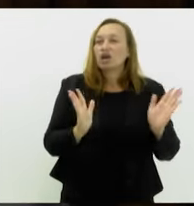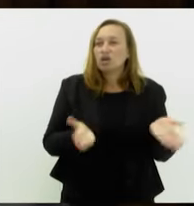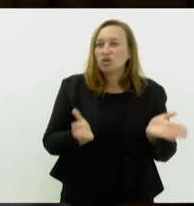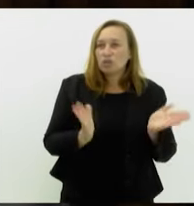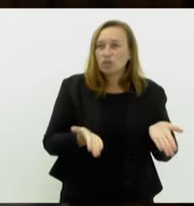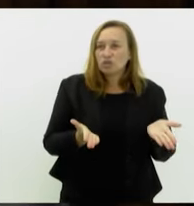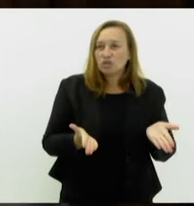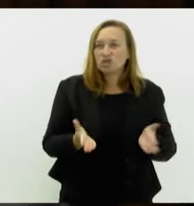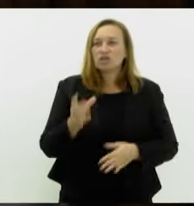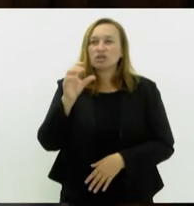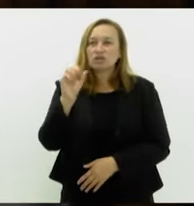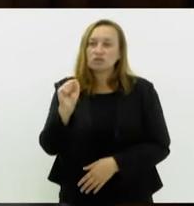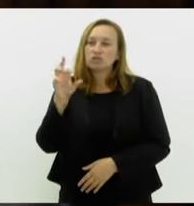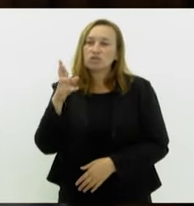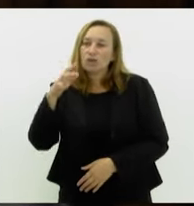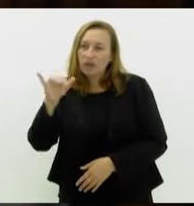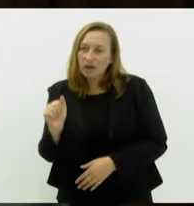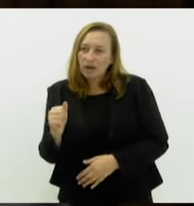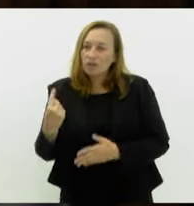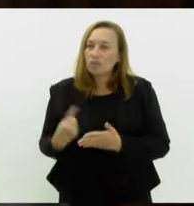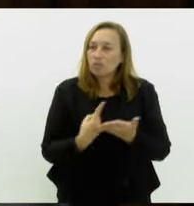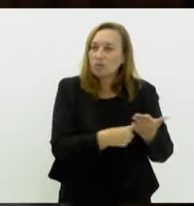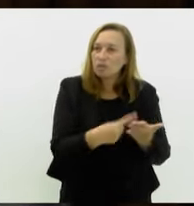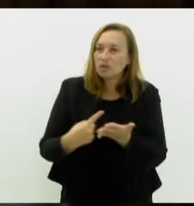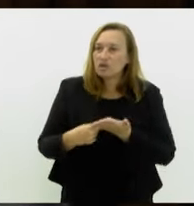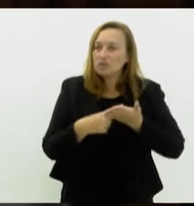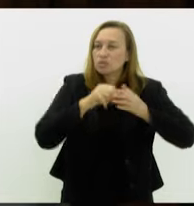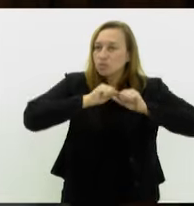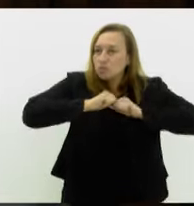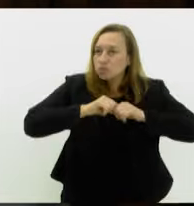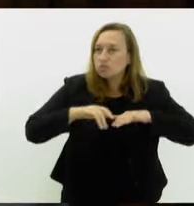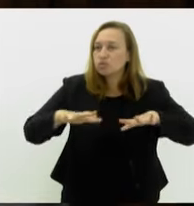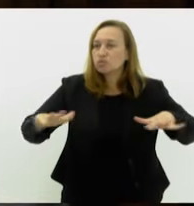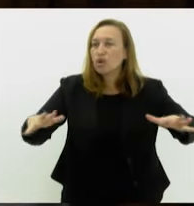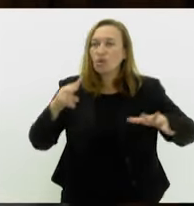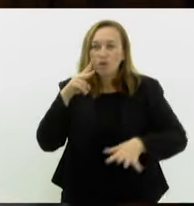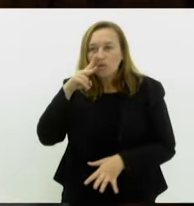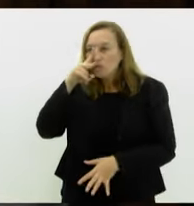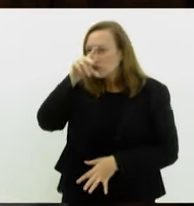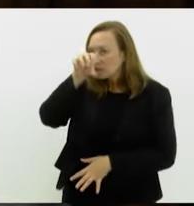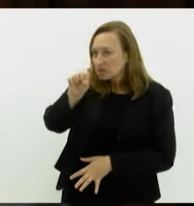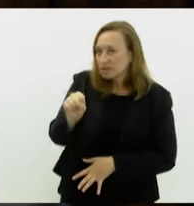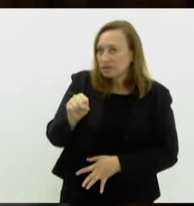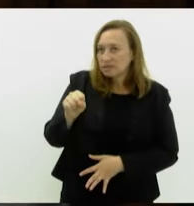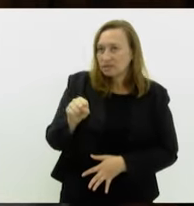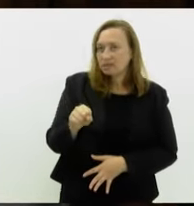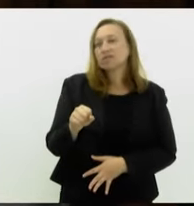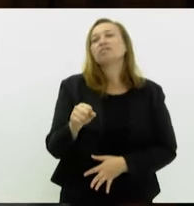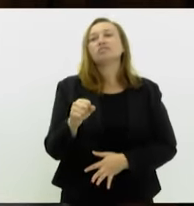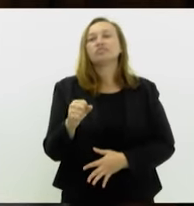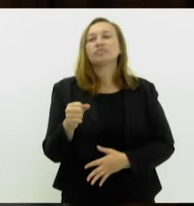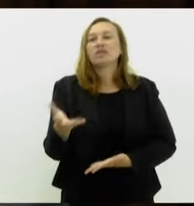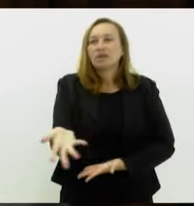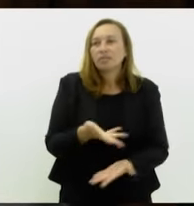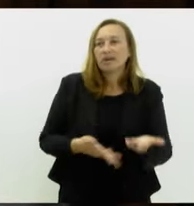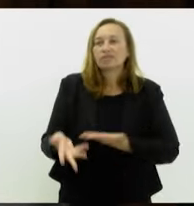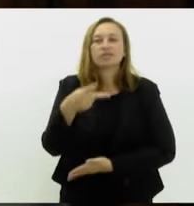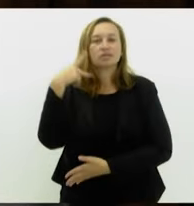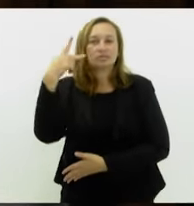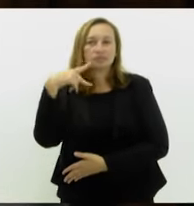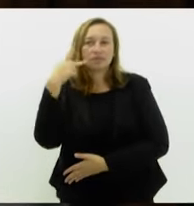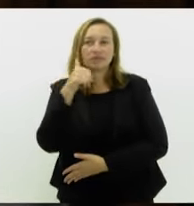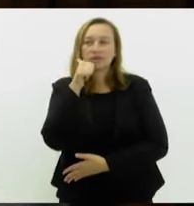compromisso de levar por todo país fortalecimento da participação da mulher na